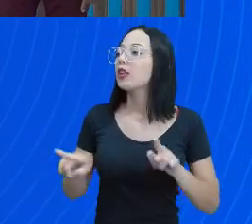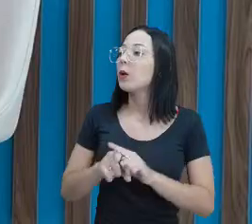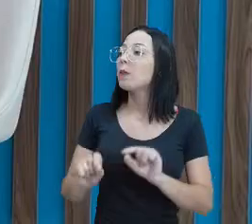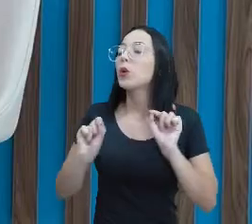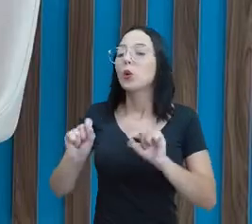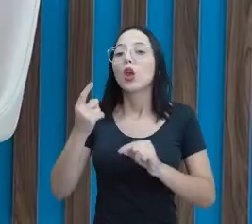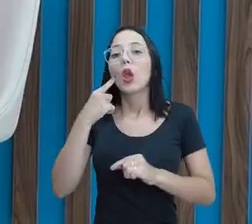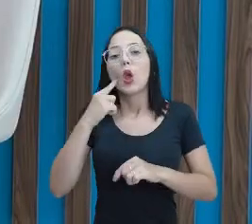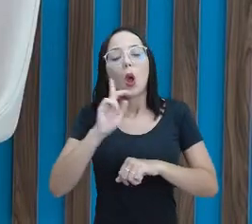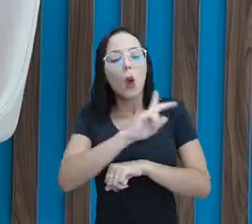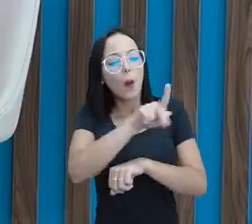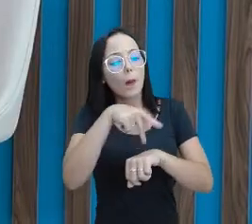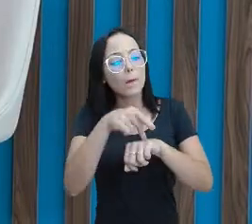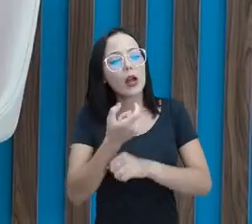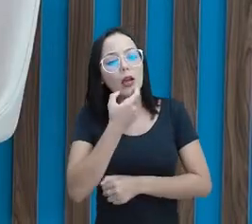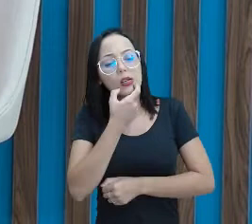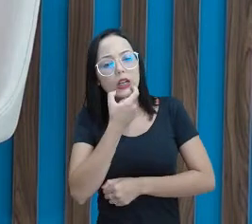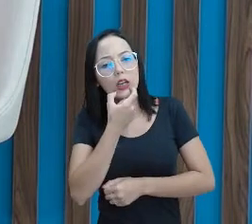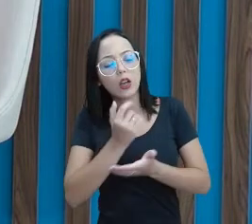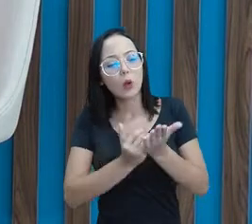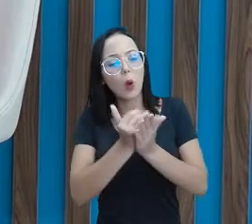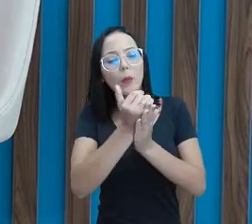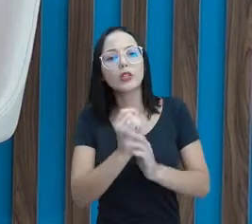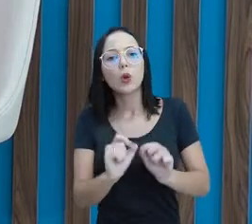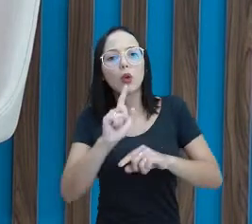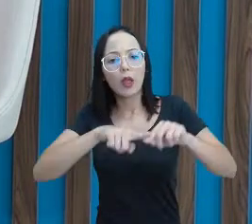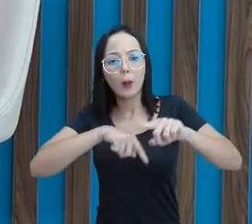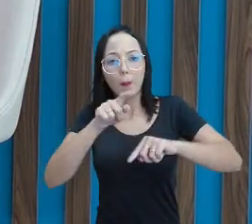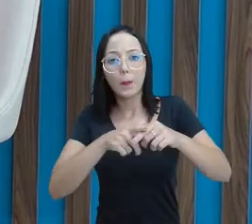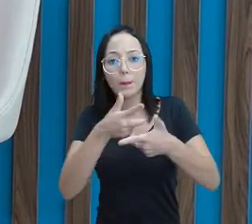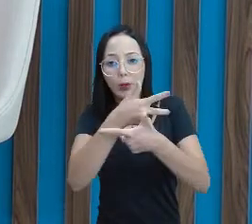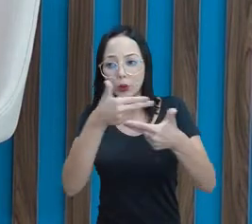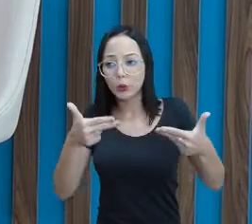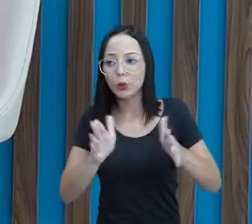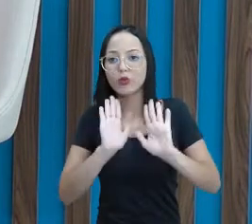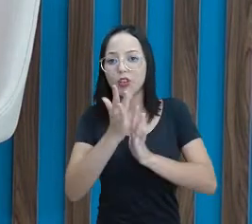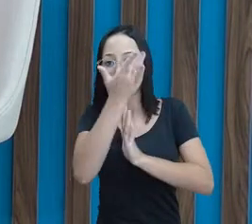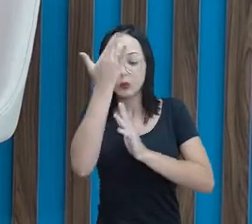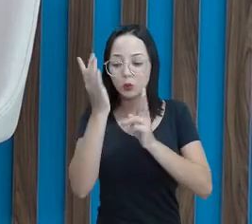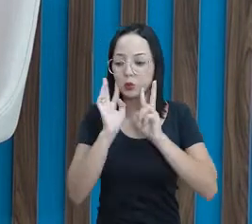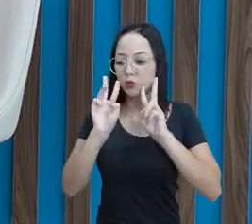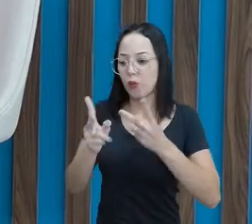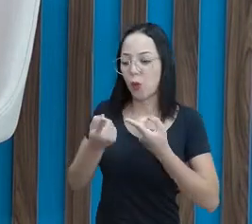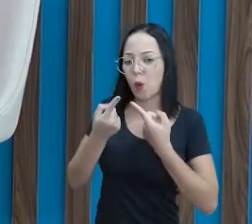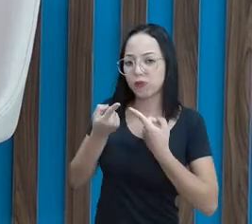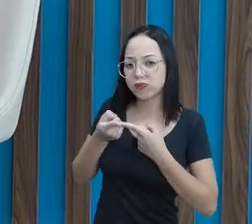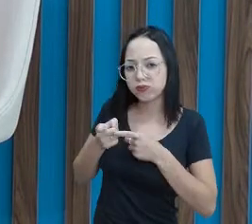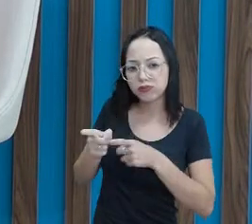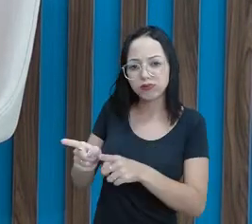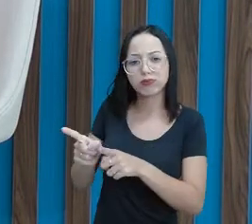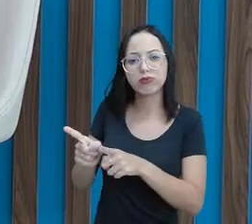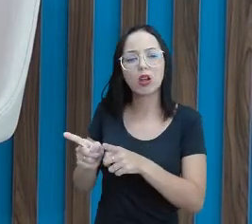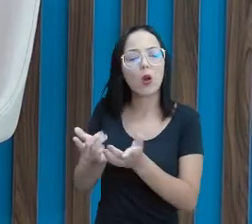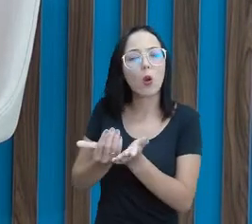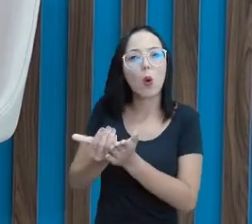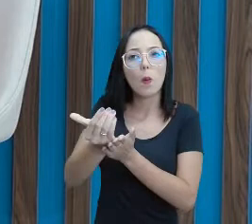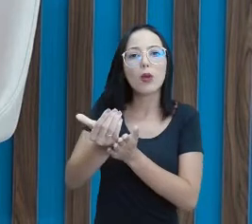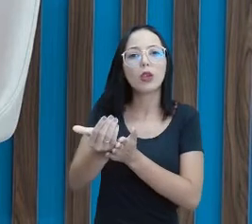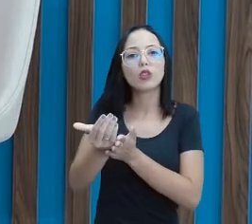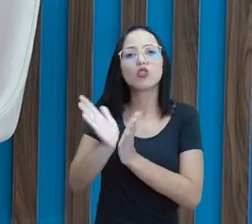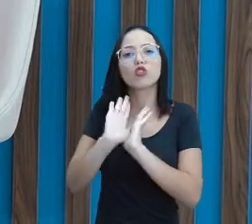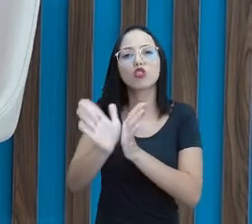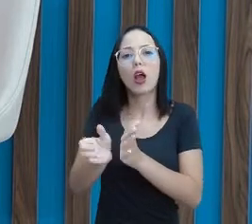eles começaram a ver que os produtos ingleses ganhou um pouco mais de visibilidade, ganhou mais, como é que eu posso dizer, virou